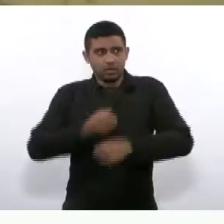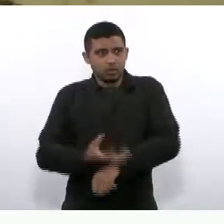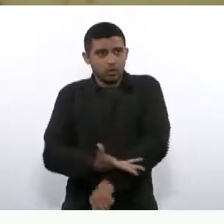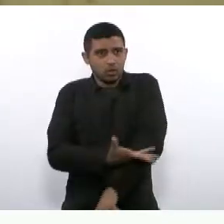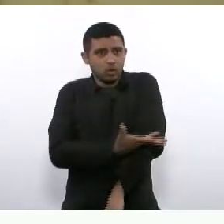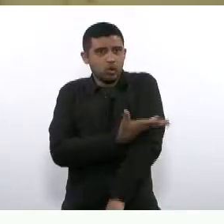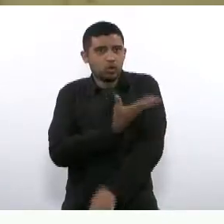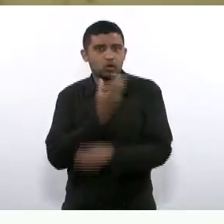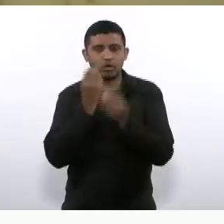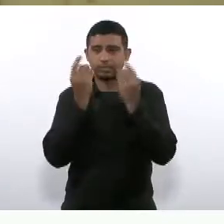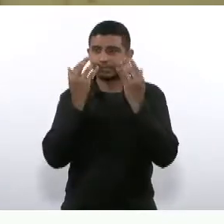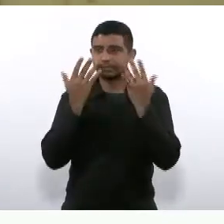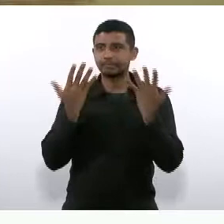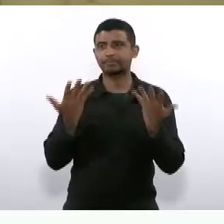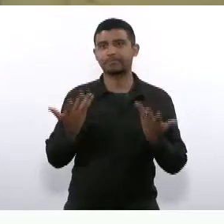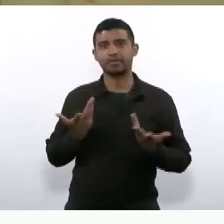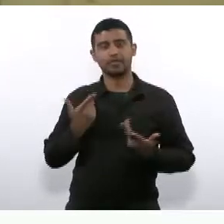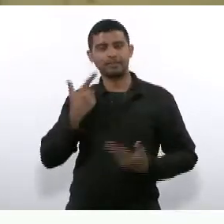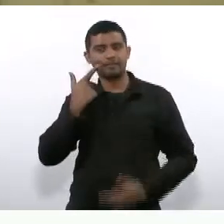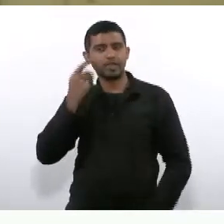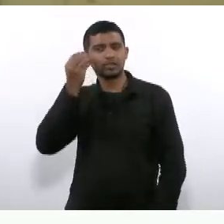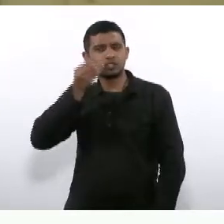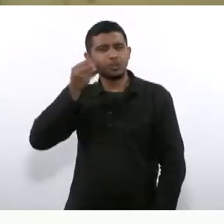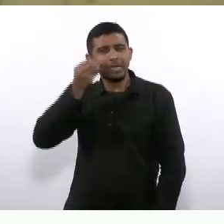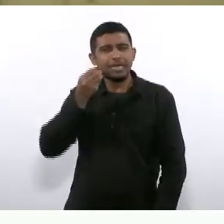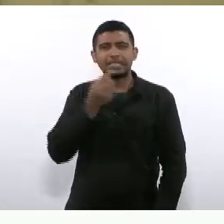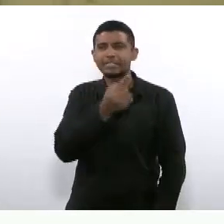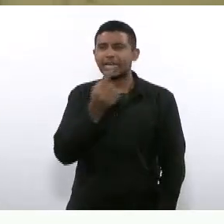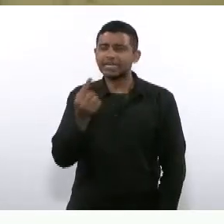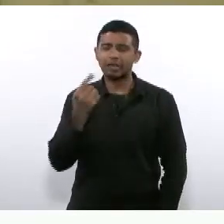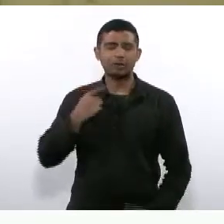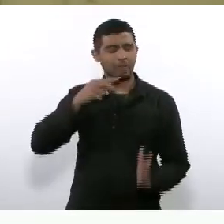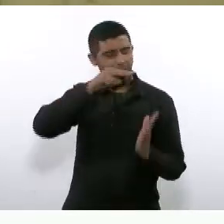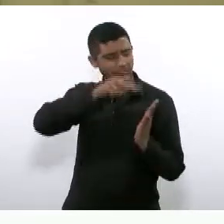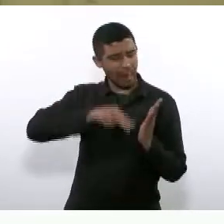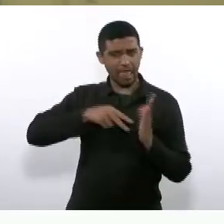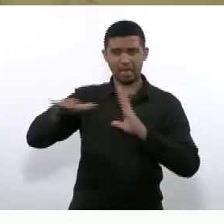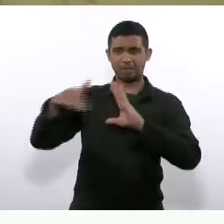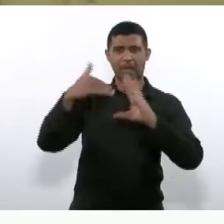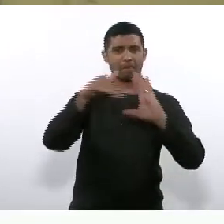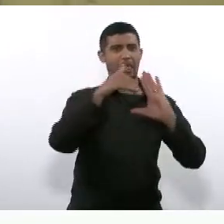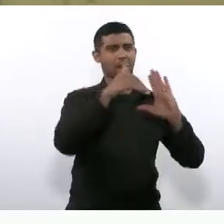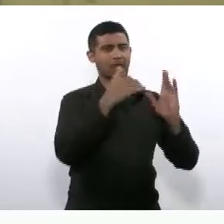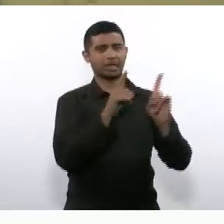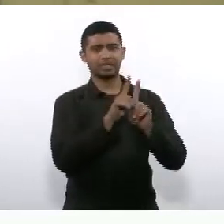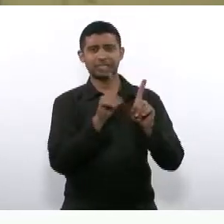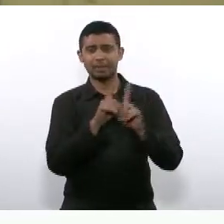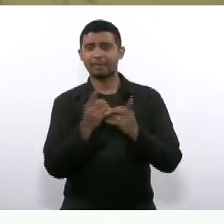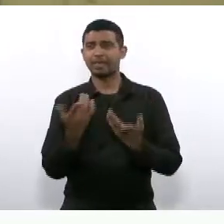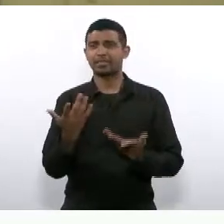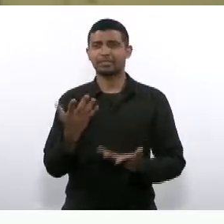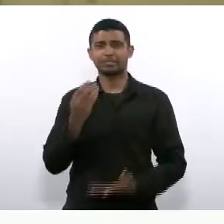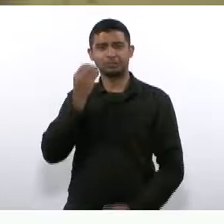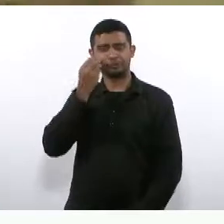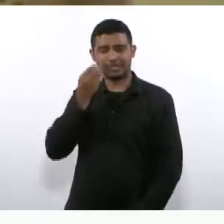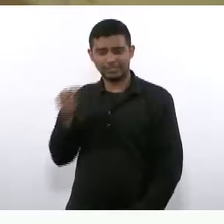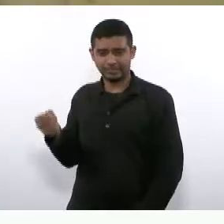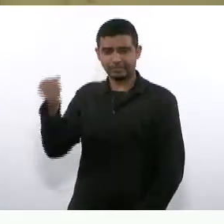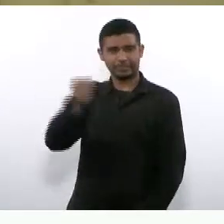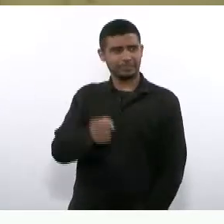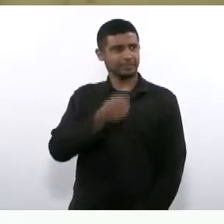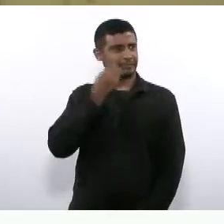nas oitivas, né, nos casos em que a gente lia, recebia, nas denúncias recebidas nos